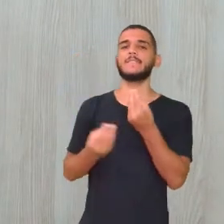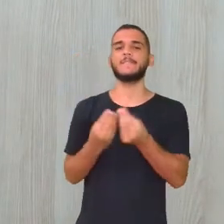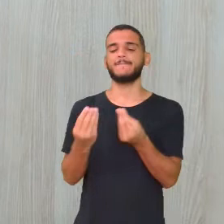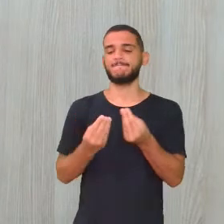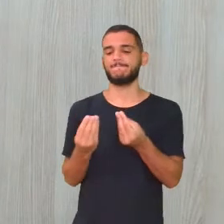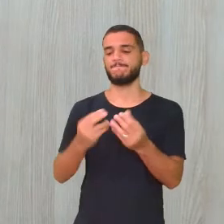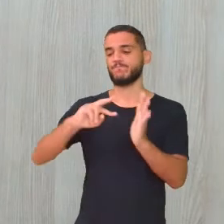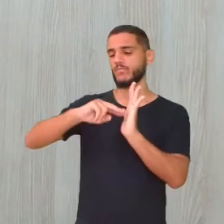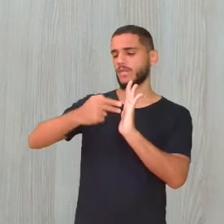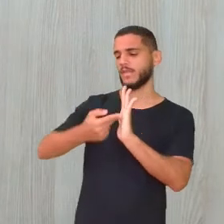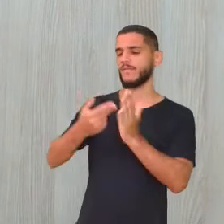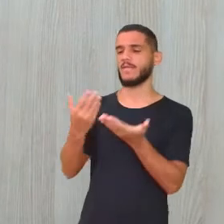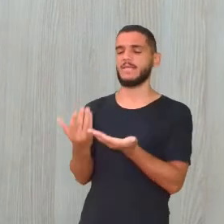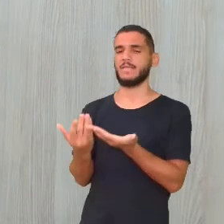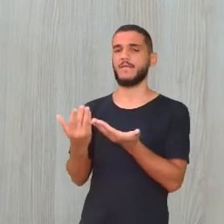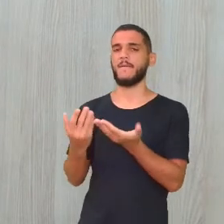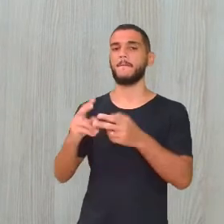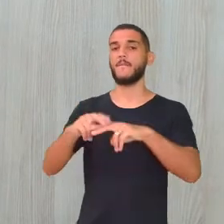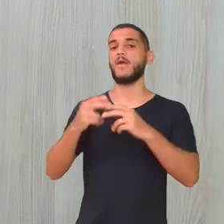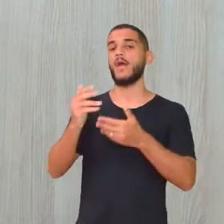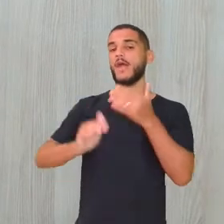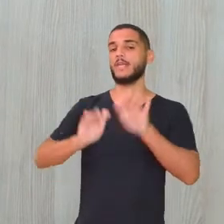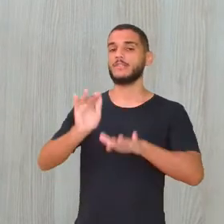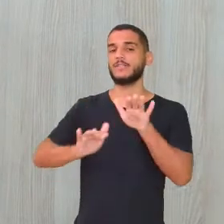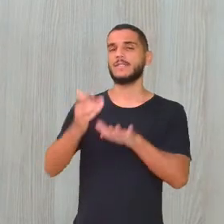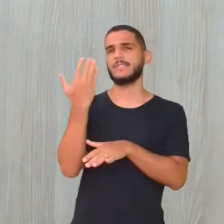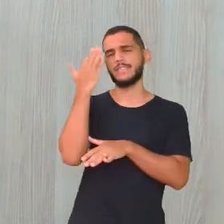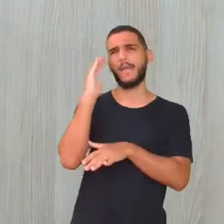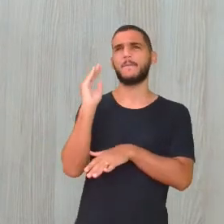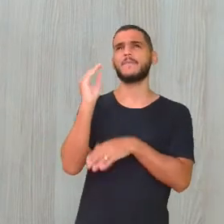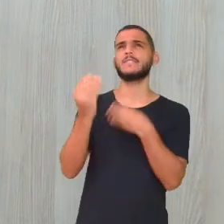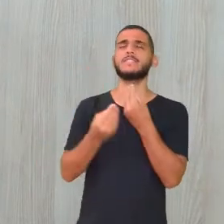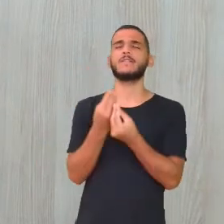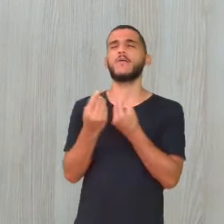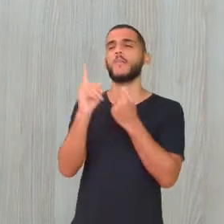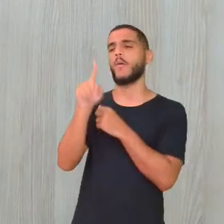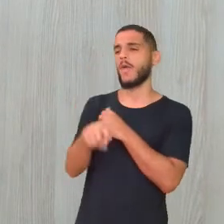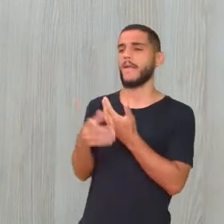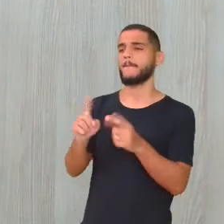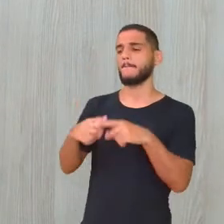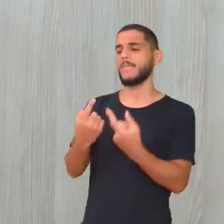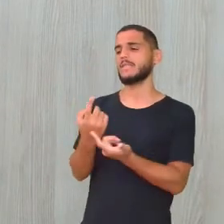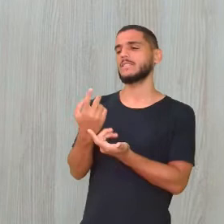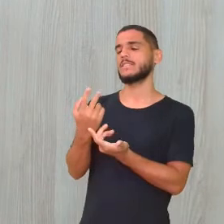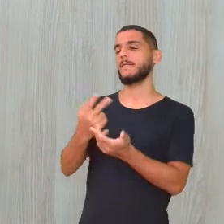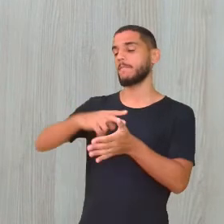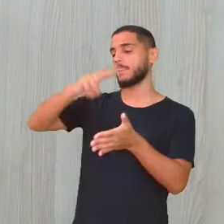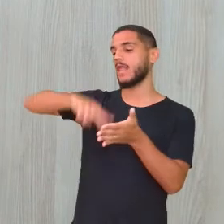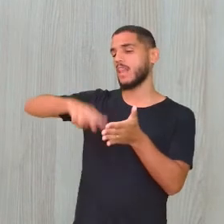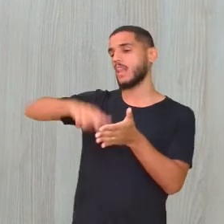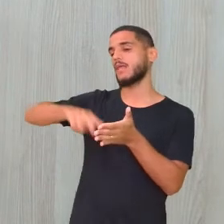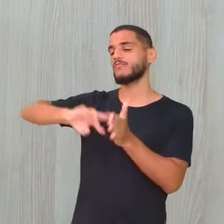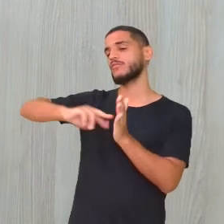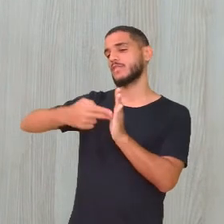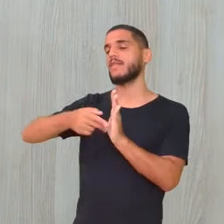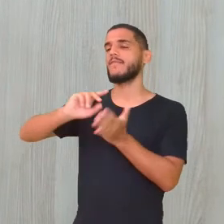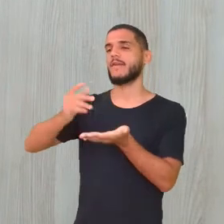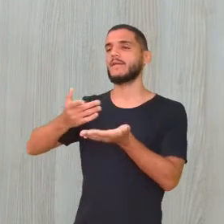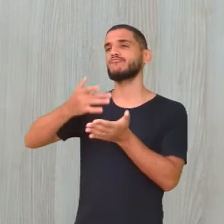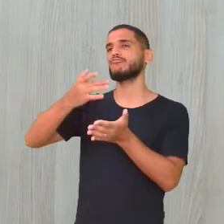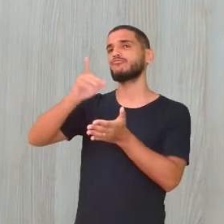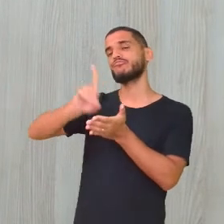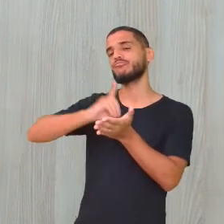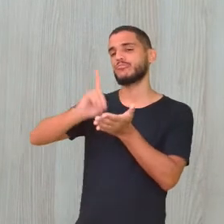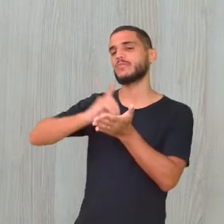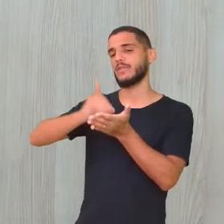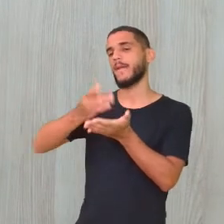do significado. Porque Isso. às vezes a gente não sabe exatamente o que é, mas lendo o significado no